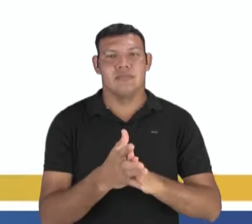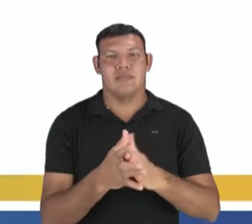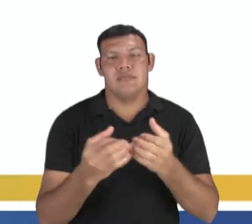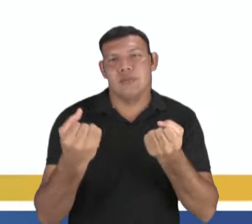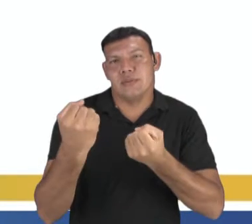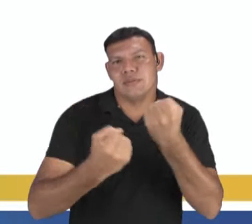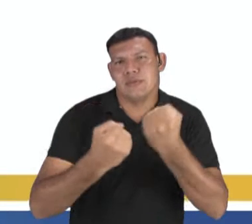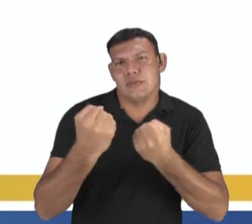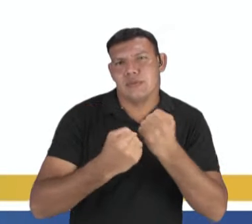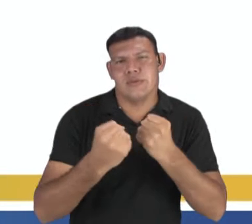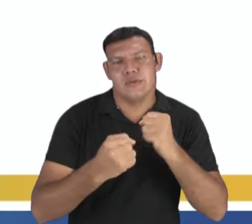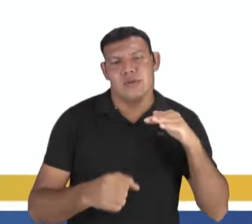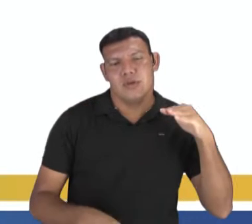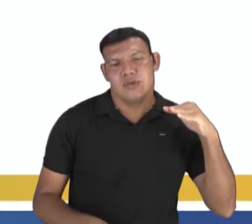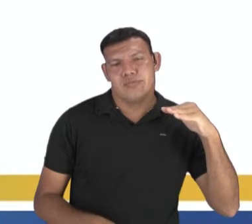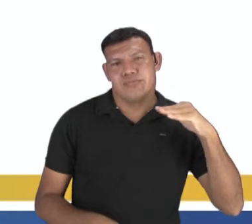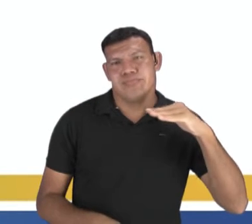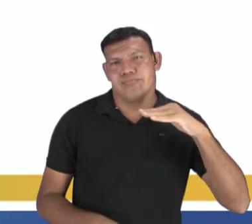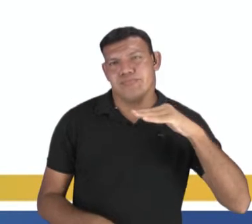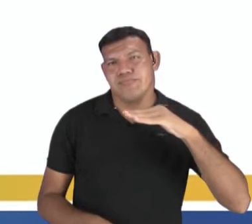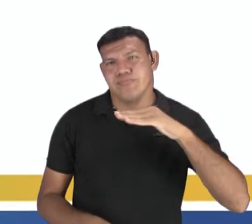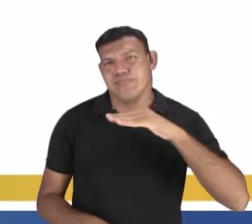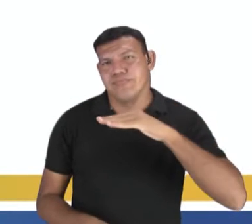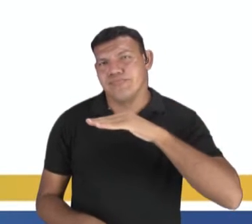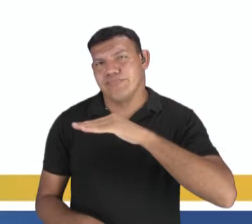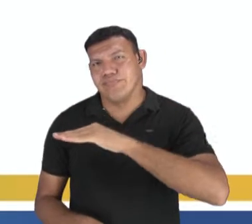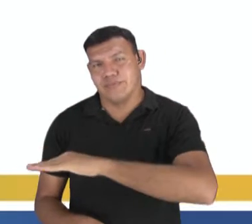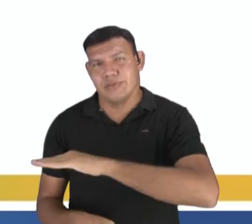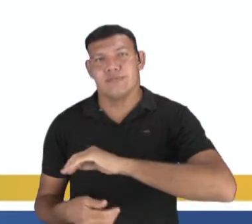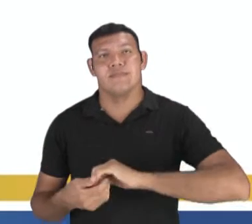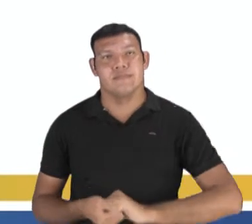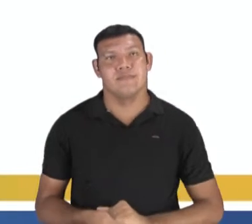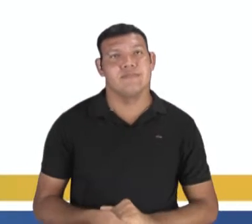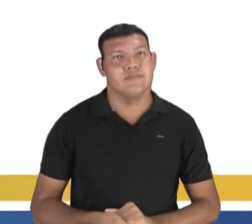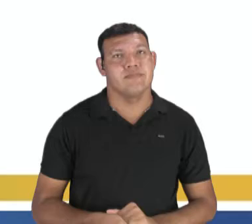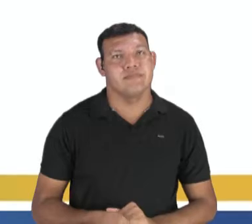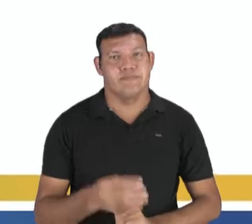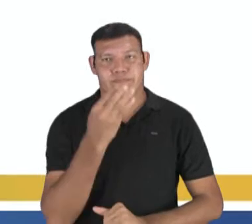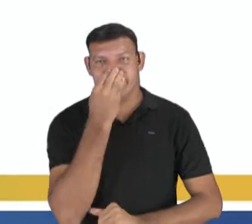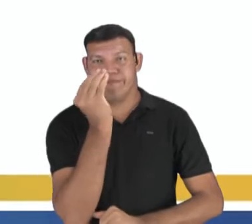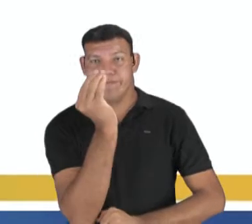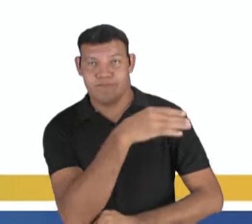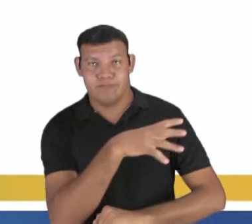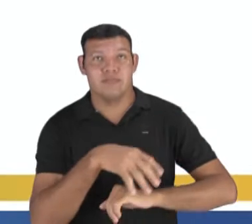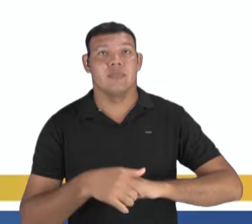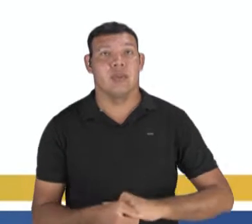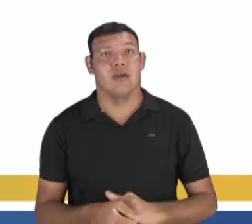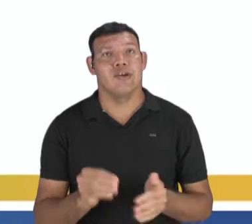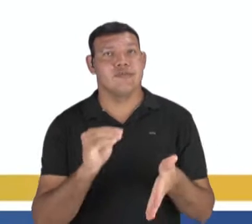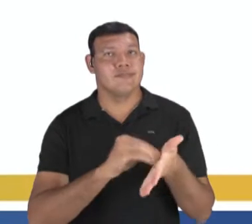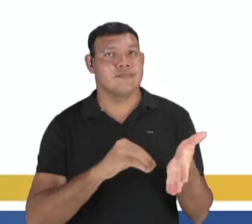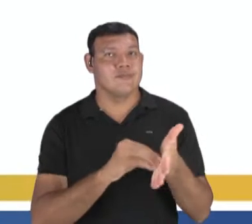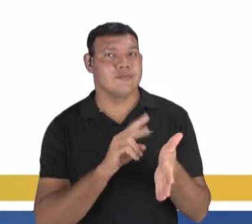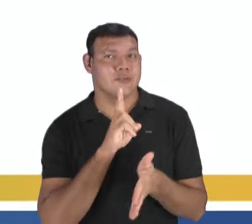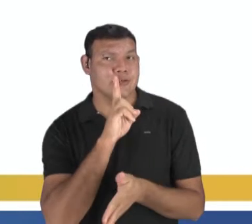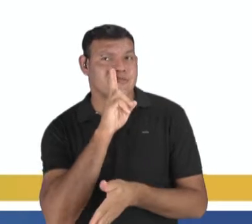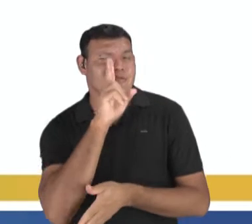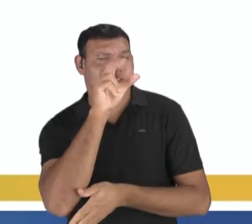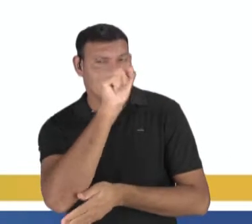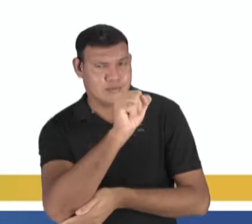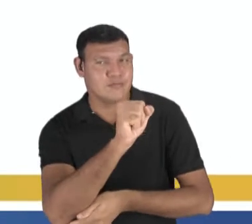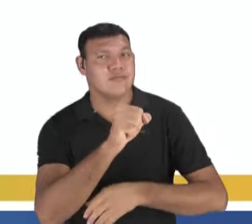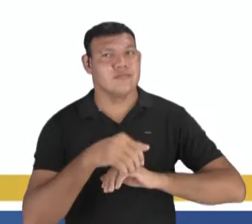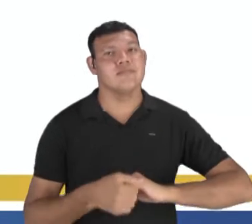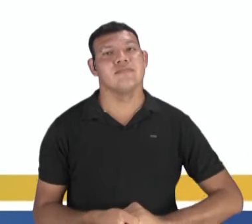carrinhos, podem se mover com atrito desprezível. Atrito desprezível, né? A ausência de forças dissipativas